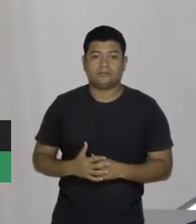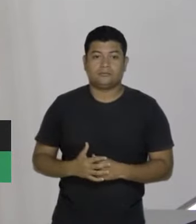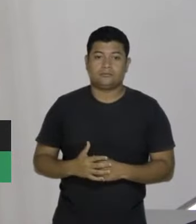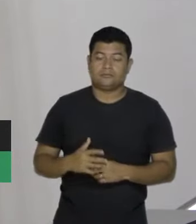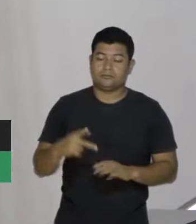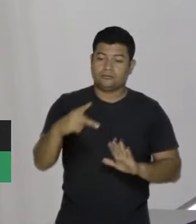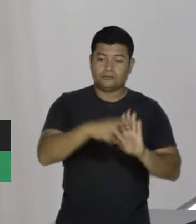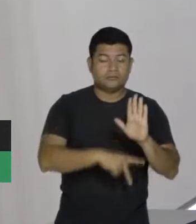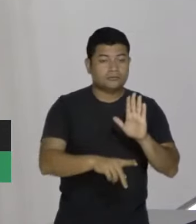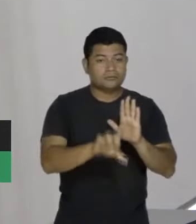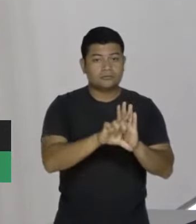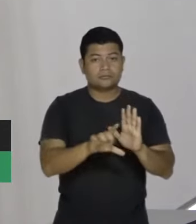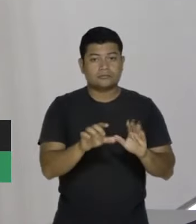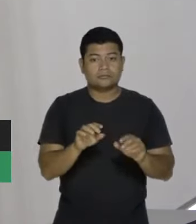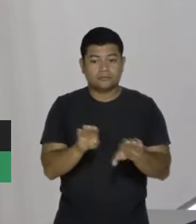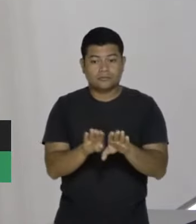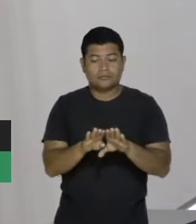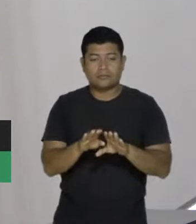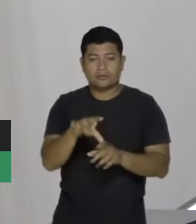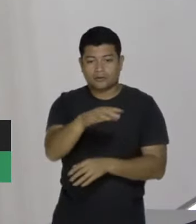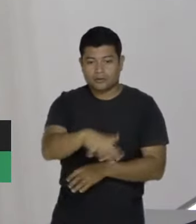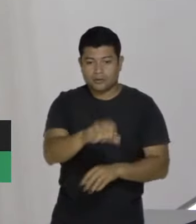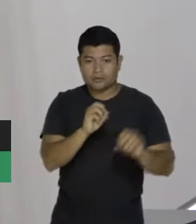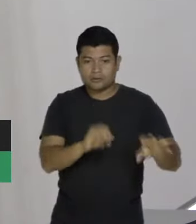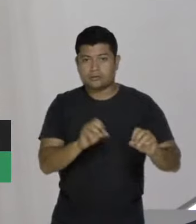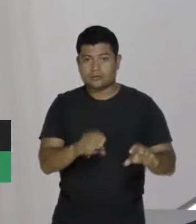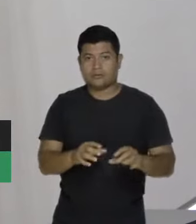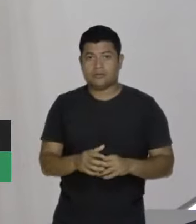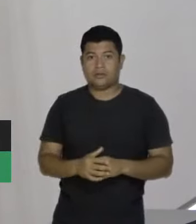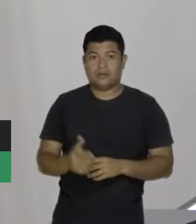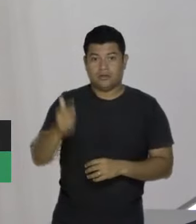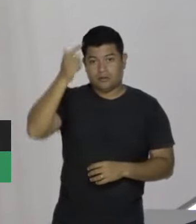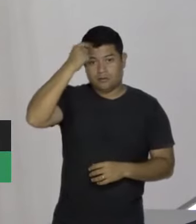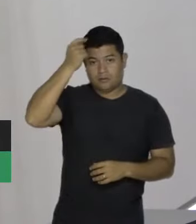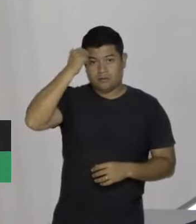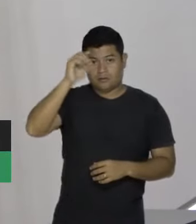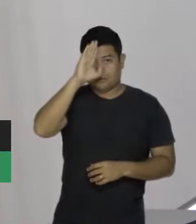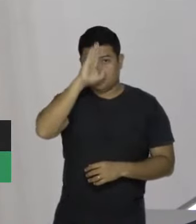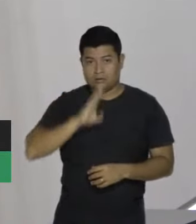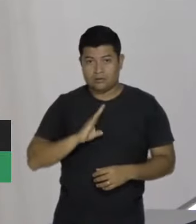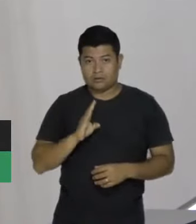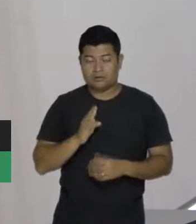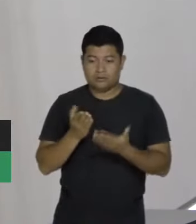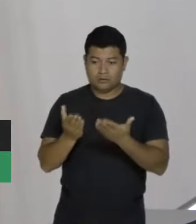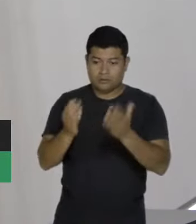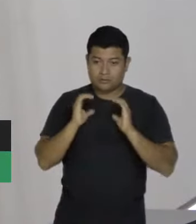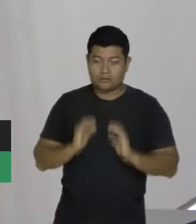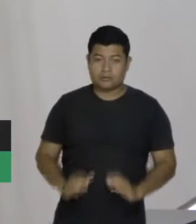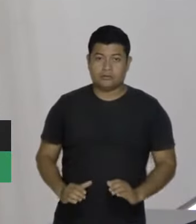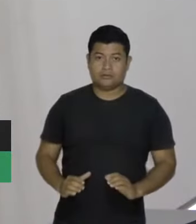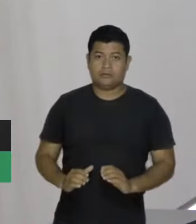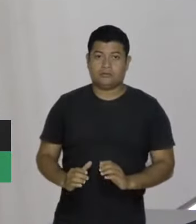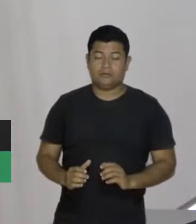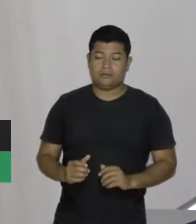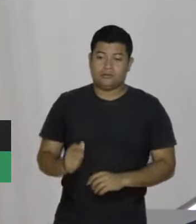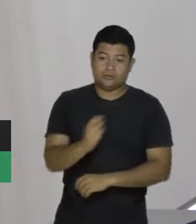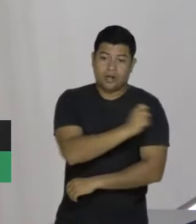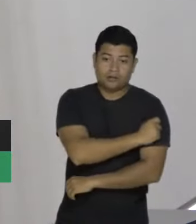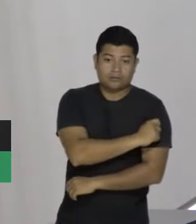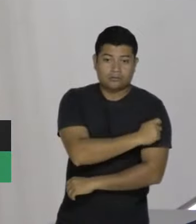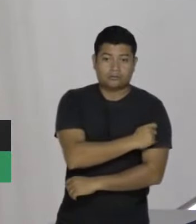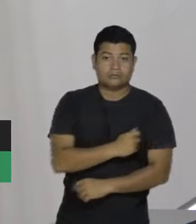projeto da educação, da faculdade gratuita para aquele cidadão, aquele estudante